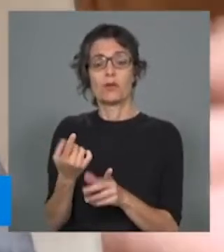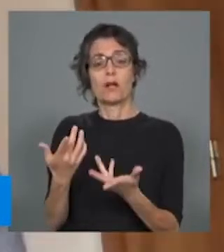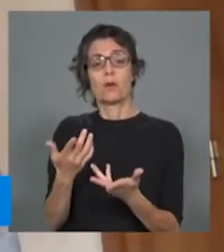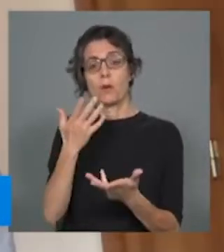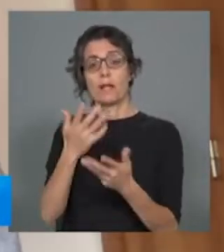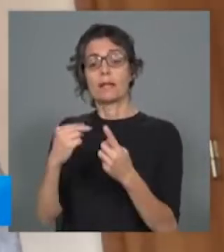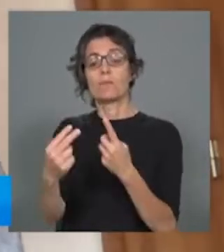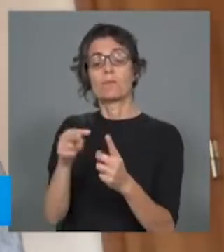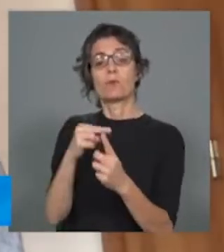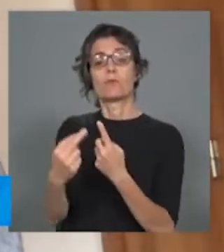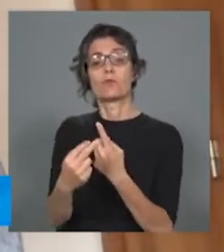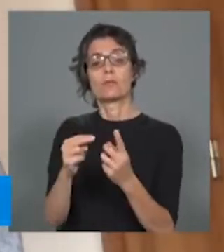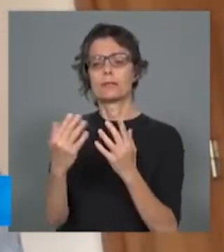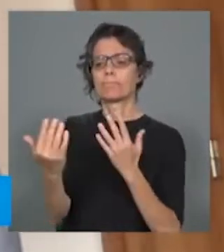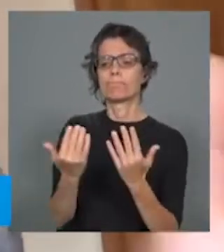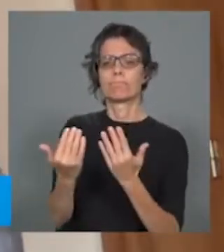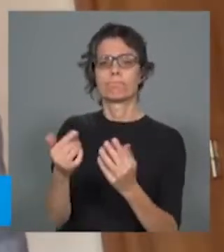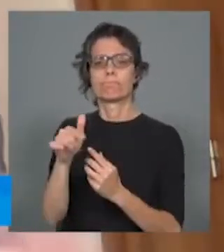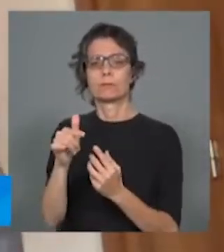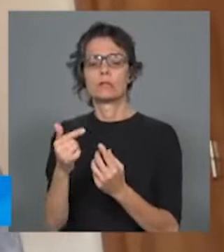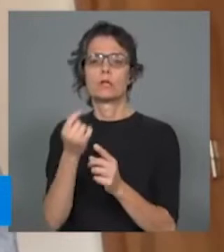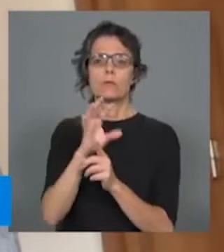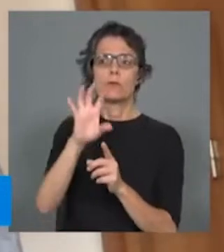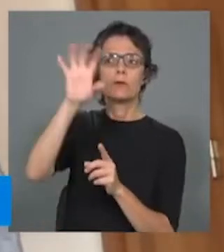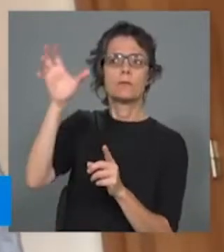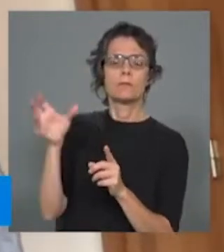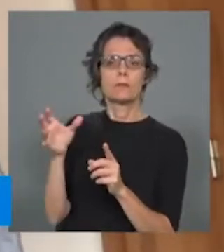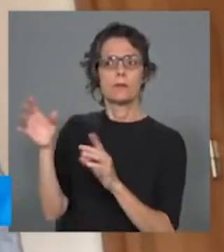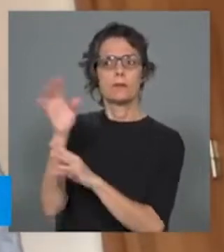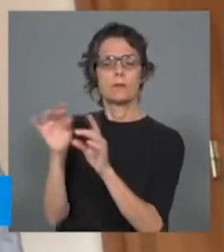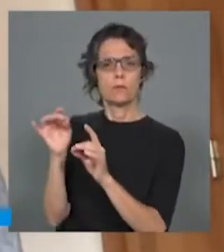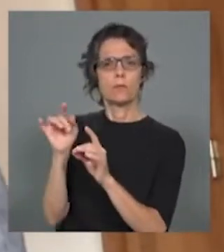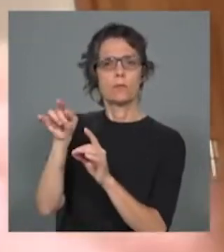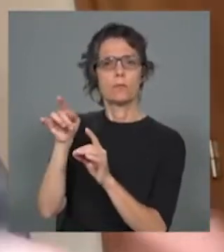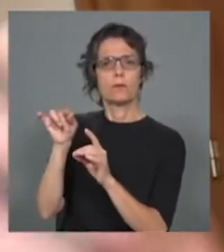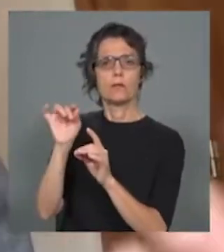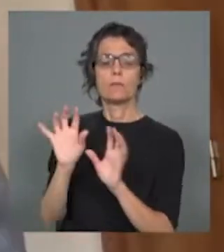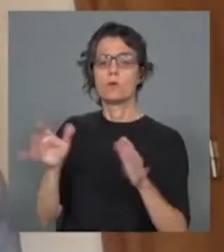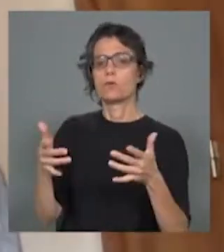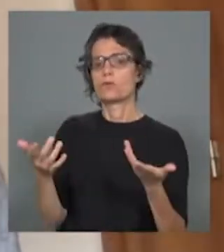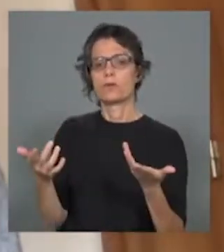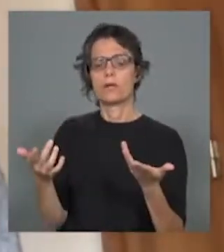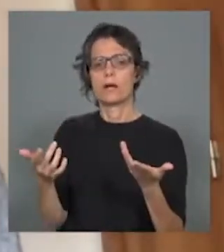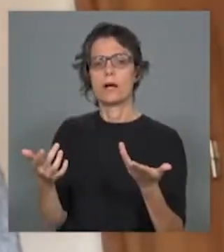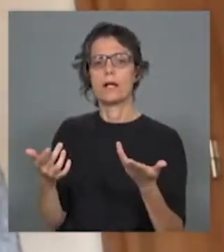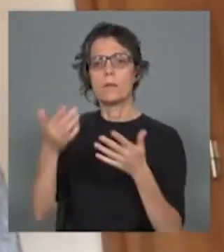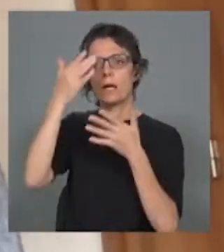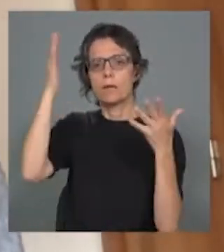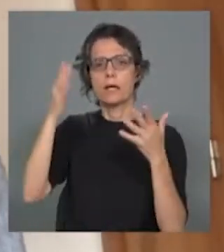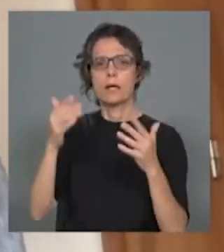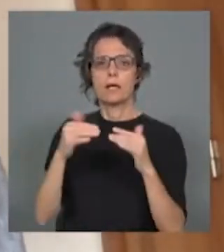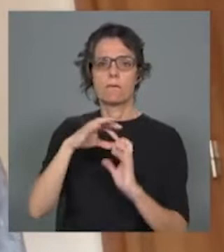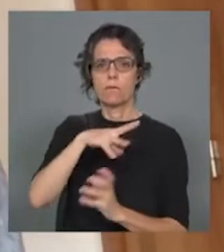perspectiva comparada, quer olhando para outros países europeus, quer olhando de forma mais geral para o contexto das democracias a nível